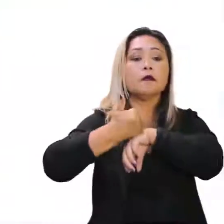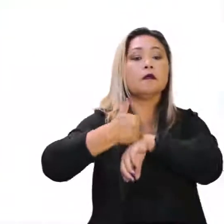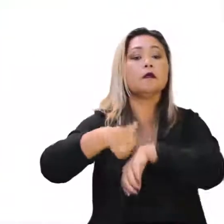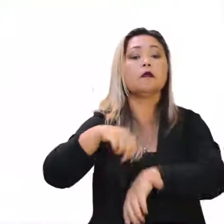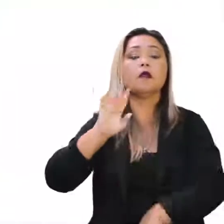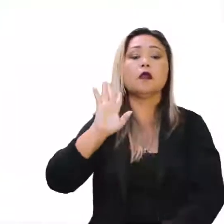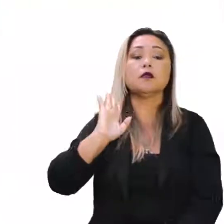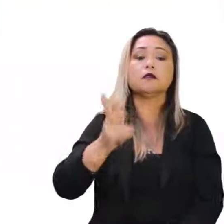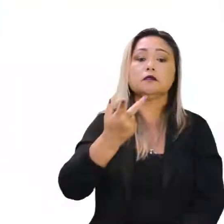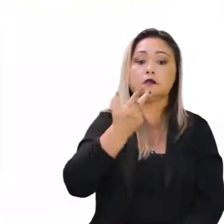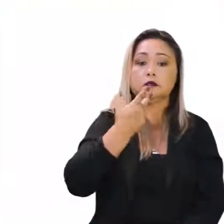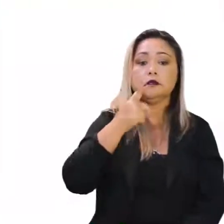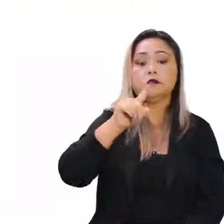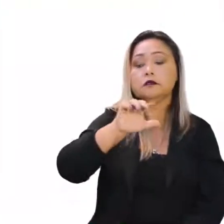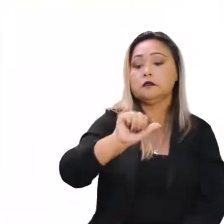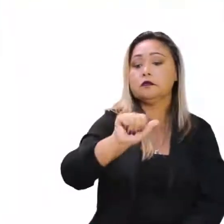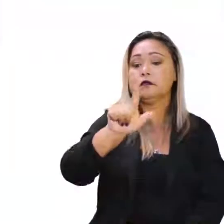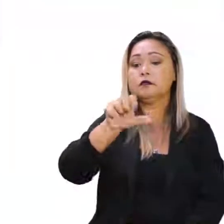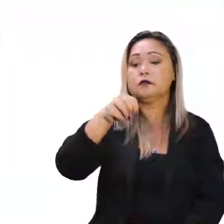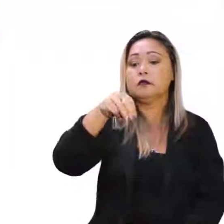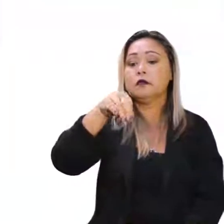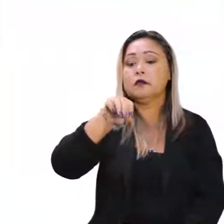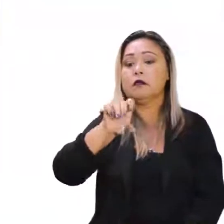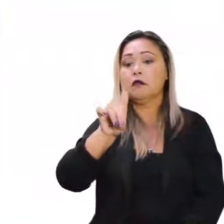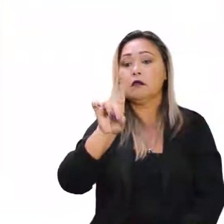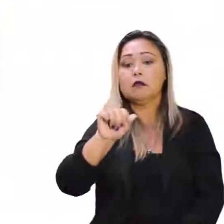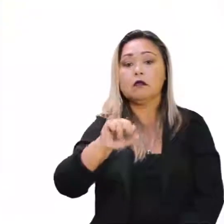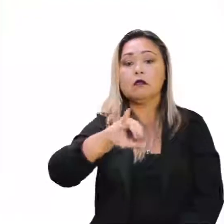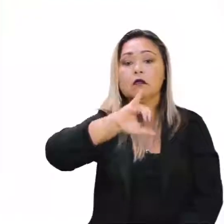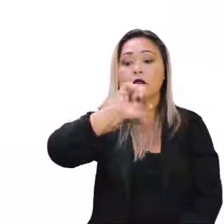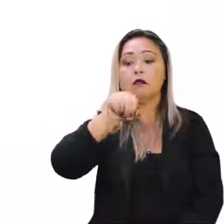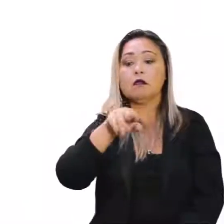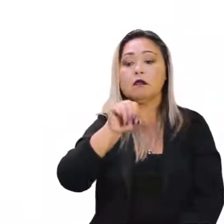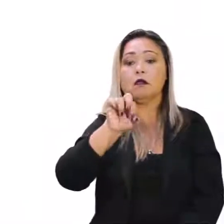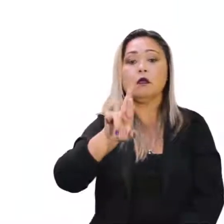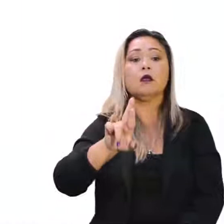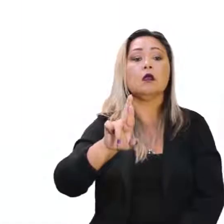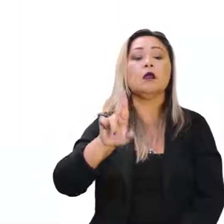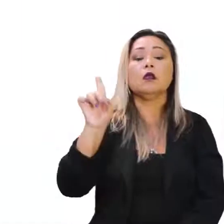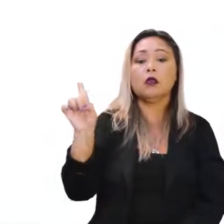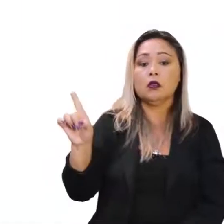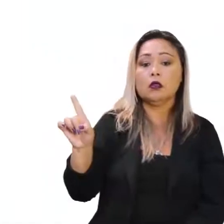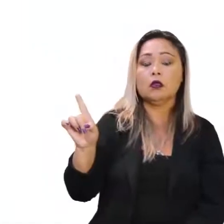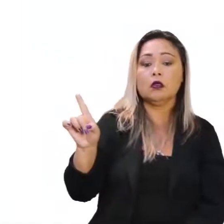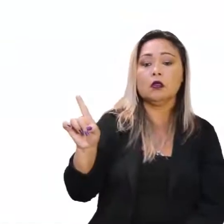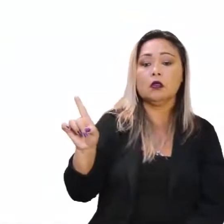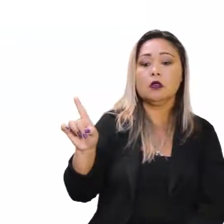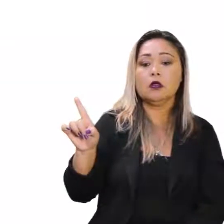nós já falamos também de Almeida Júnior, dos trabalhos dele, né? E